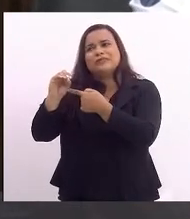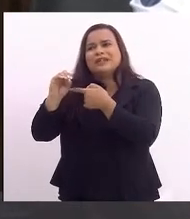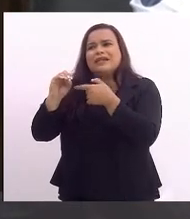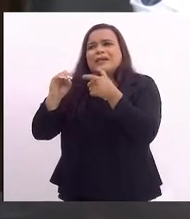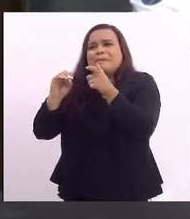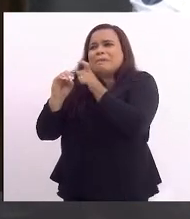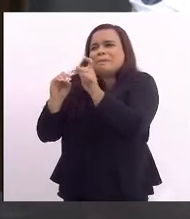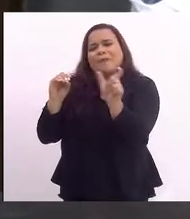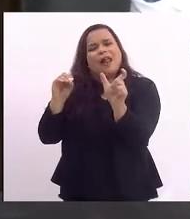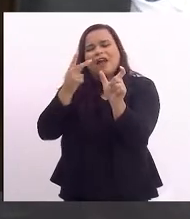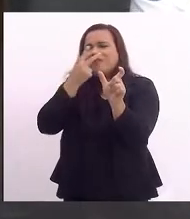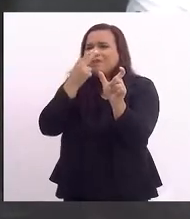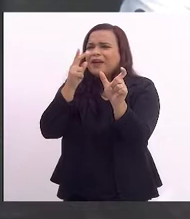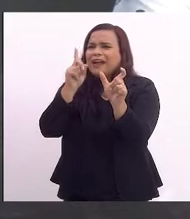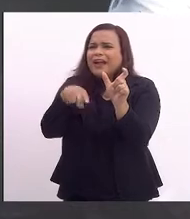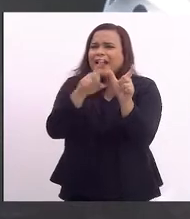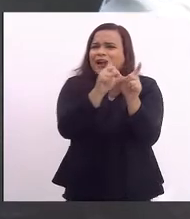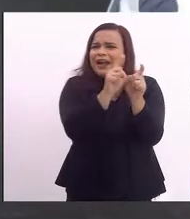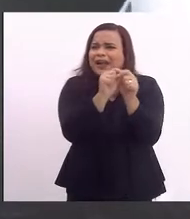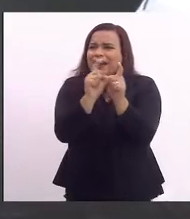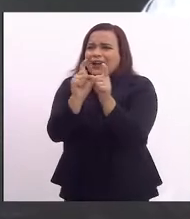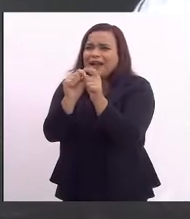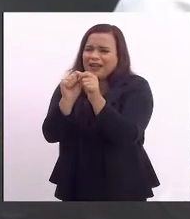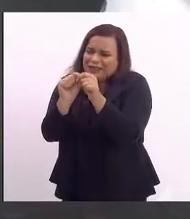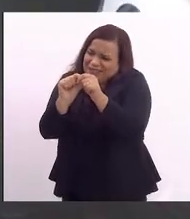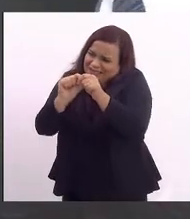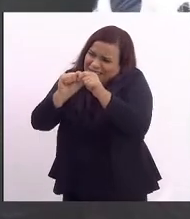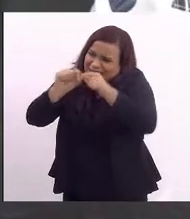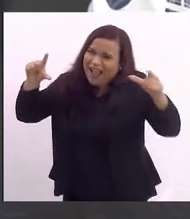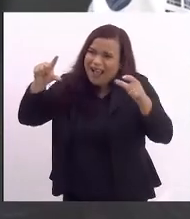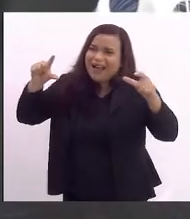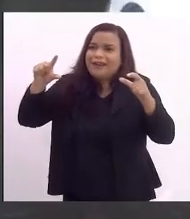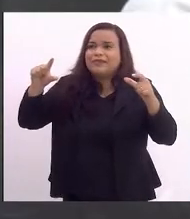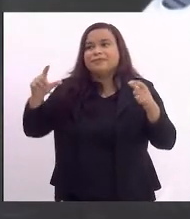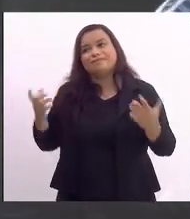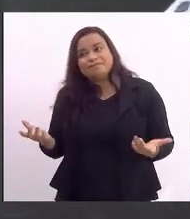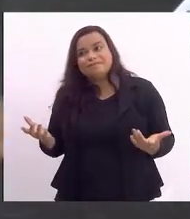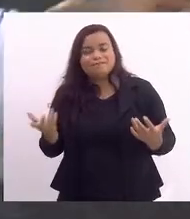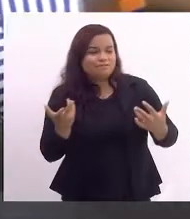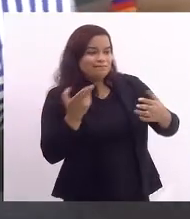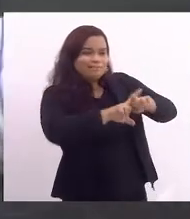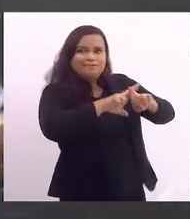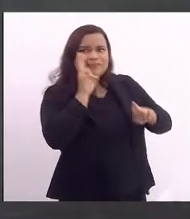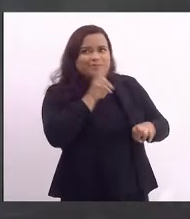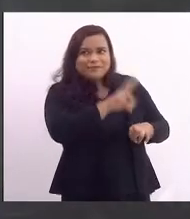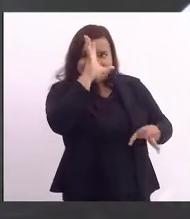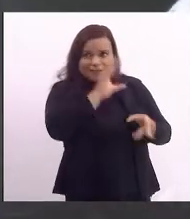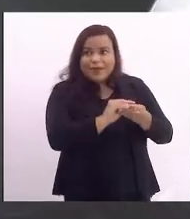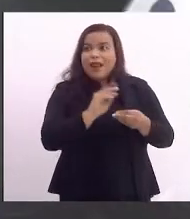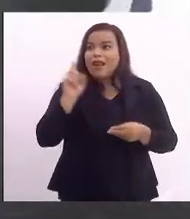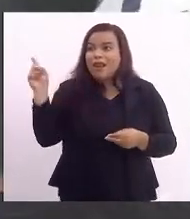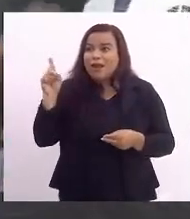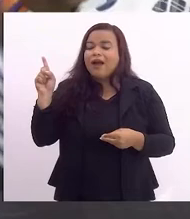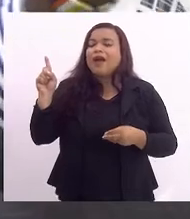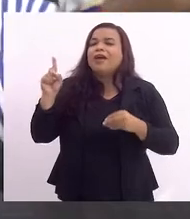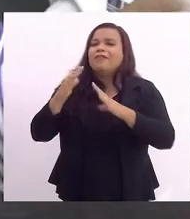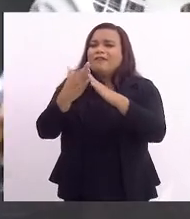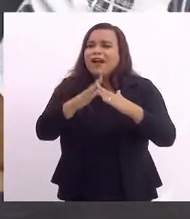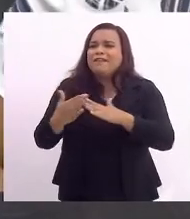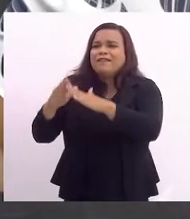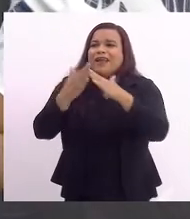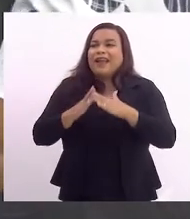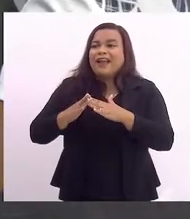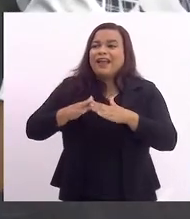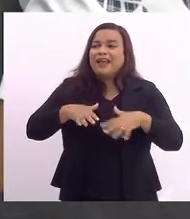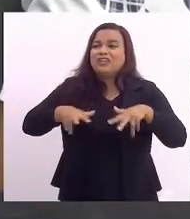quebra de corrente. O cárcere não deixa a gente mentir. A favela, Jacarezinho, mais recentemente, a destruição da